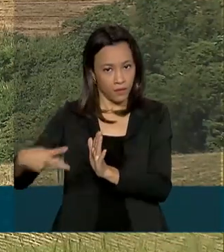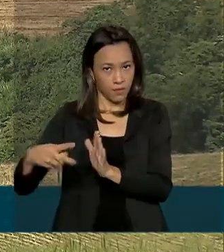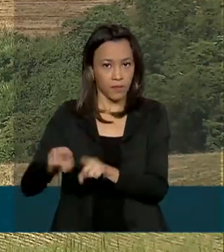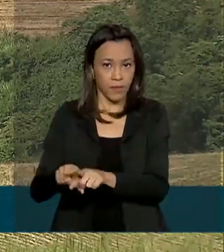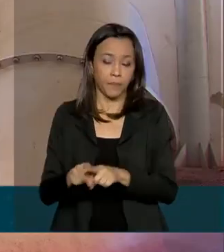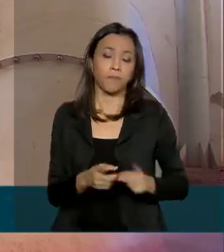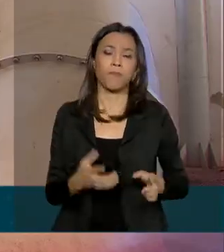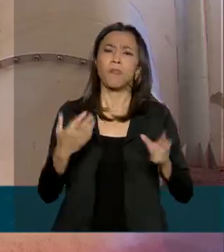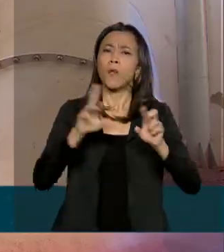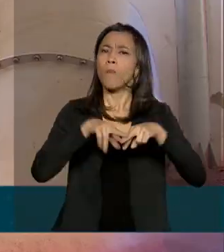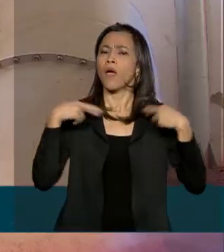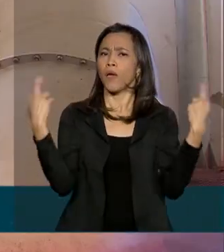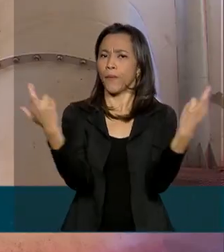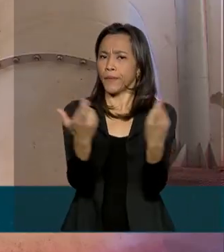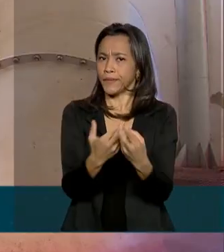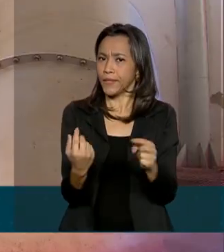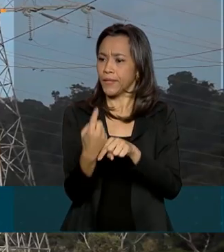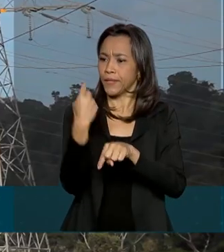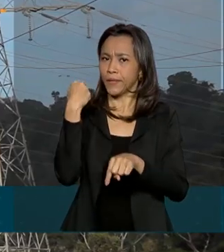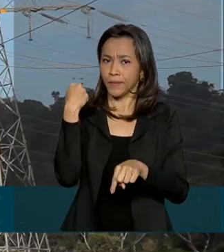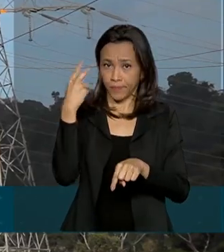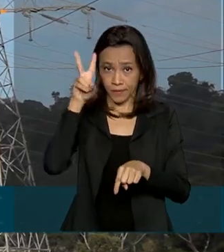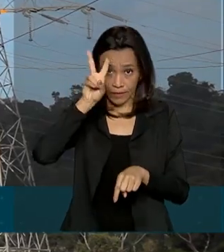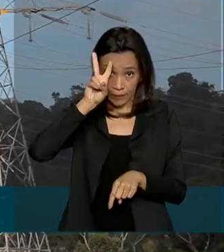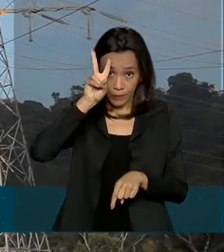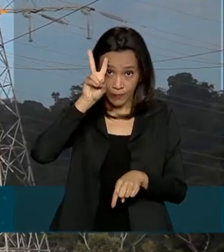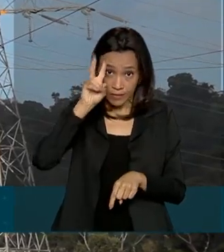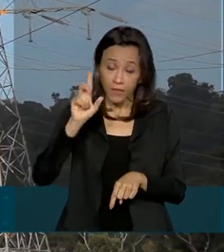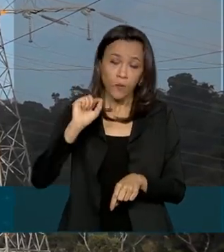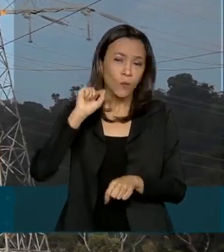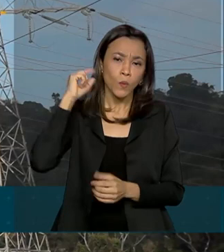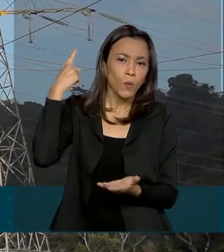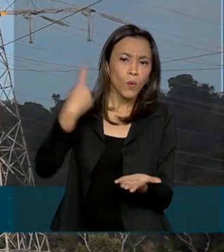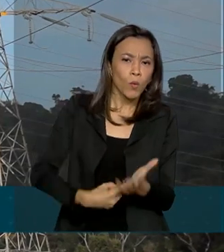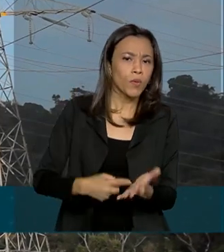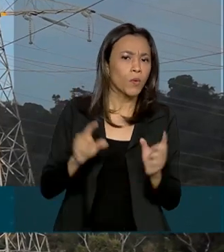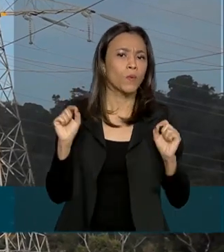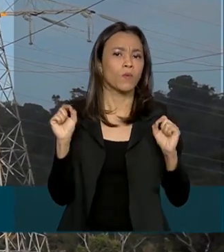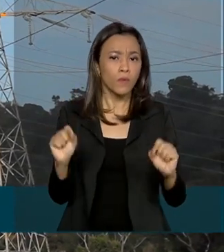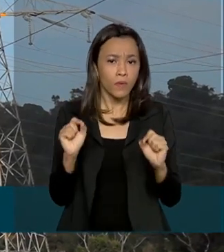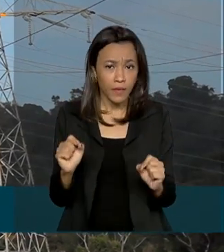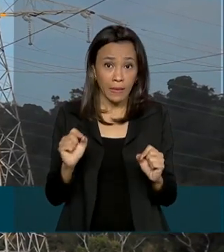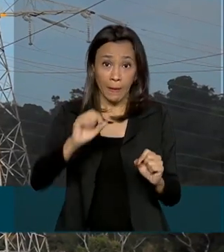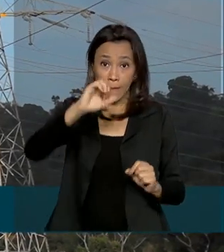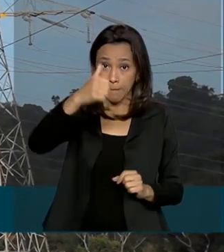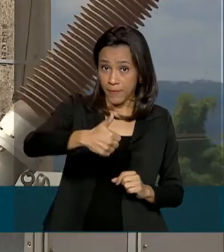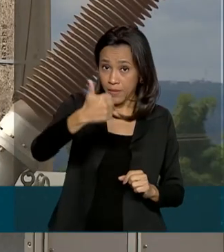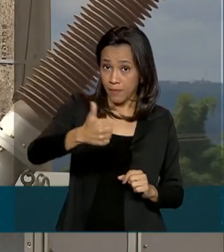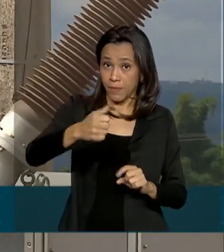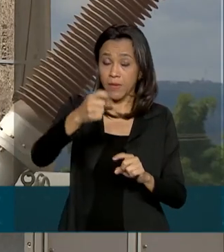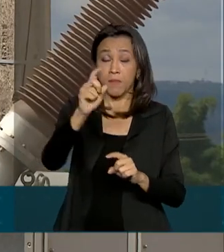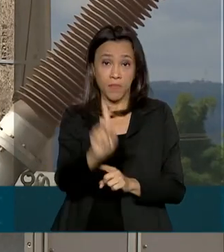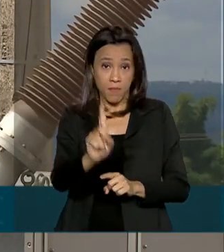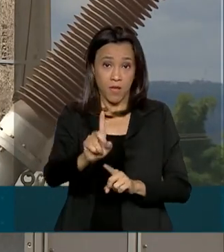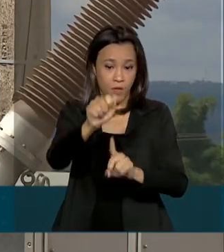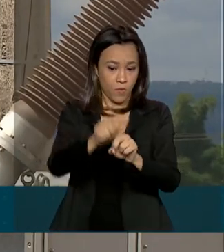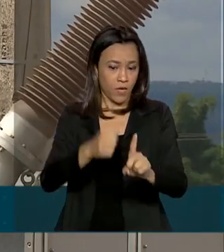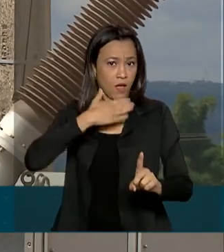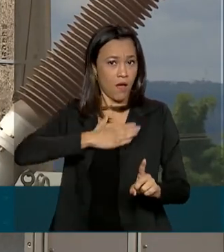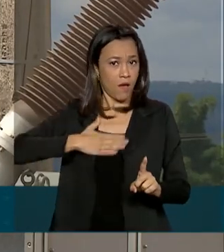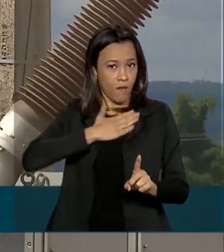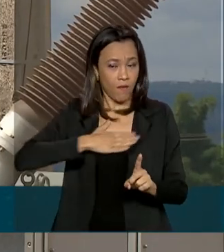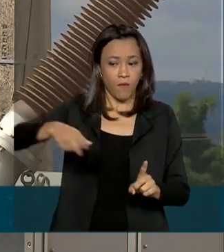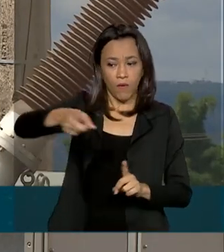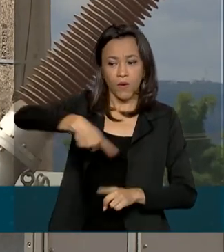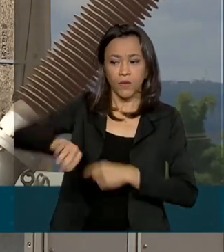reunião extraordinária realizada nesta segunda-feira, ficou definido que a partir de 1º de agosto as concessionárias